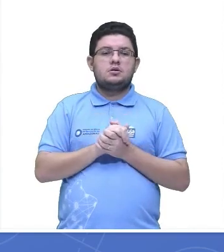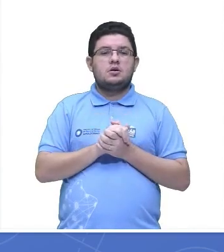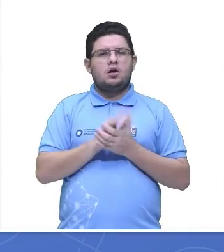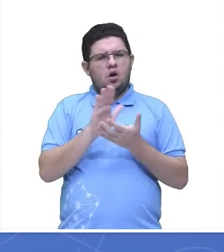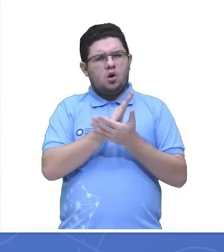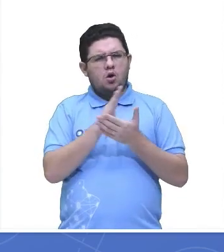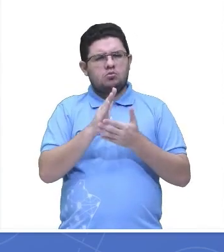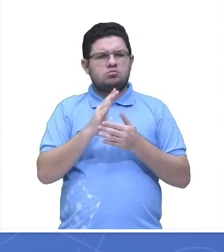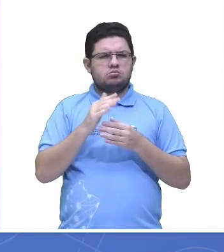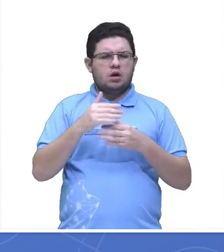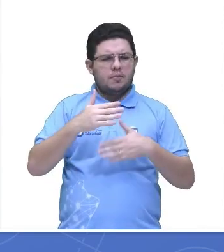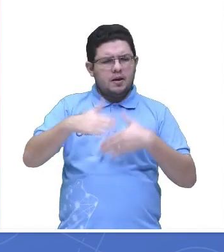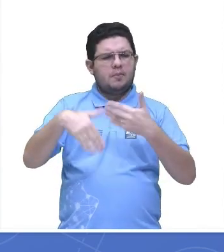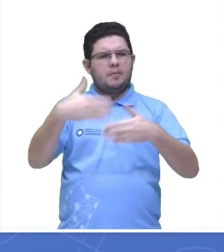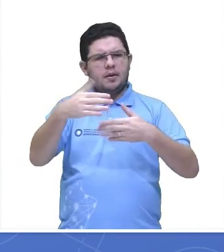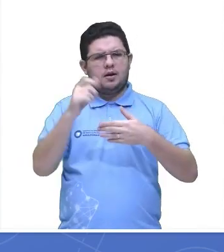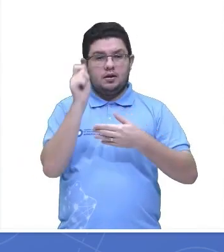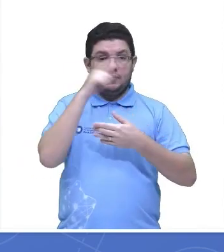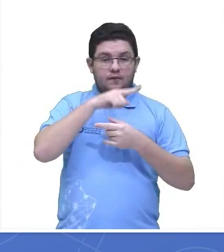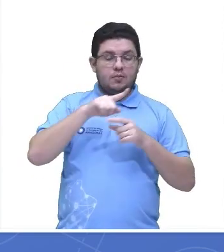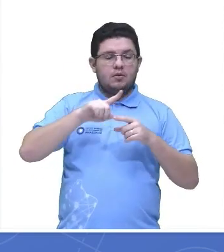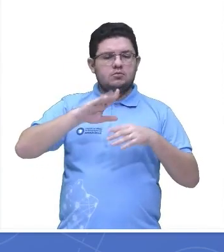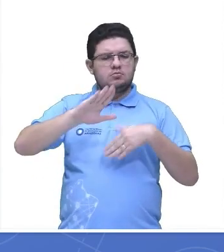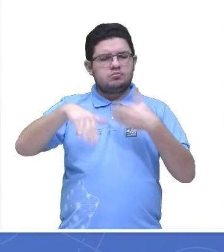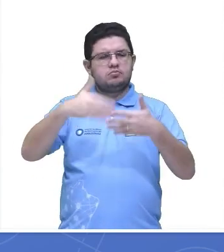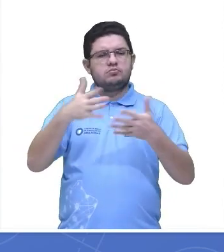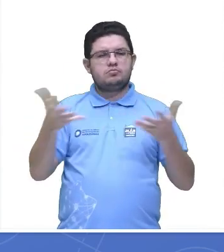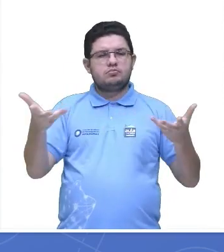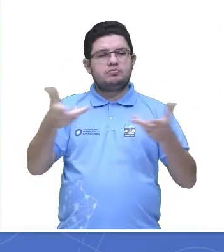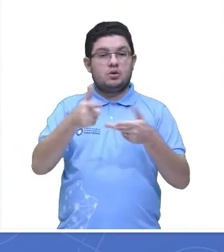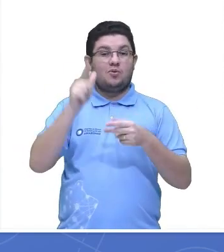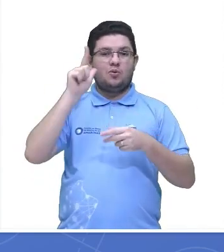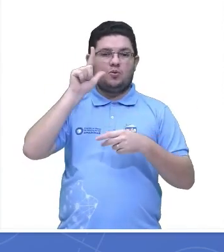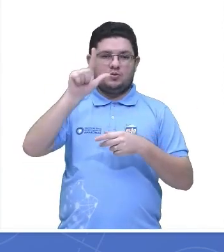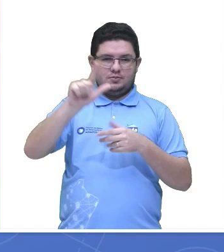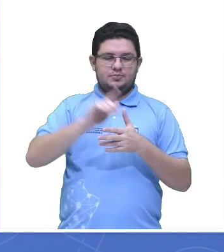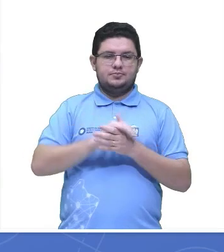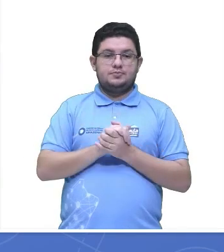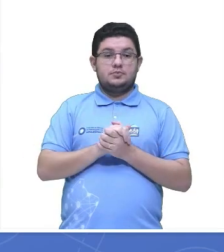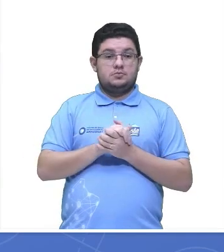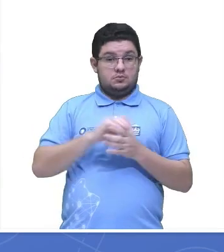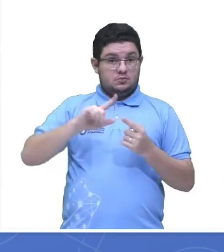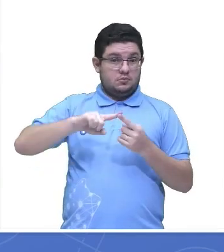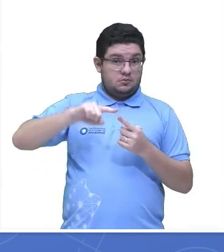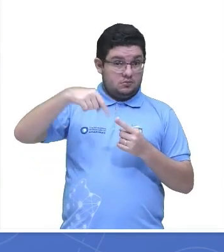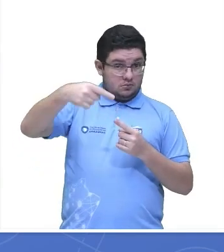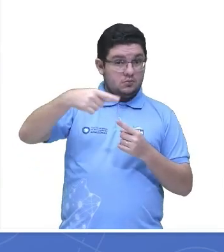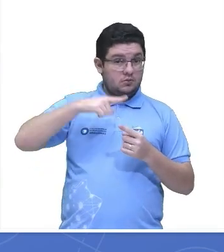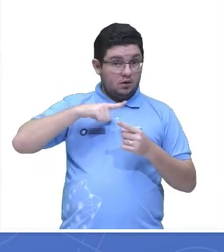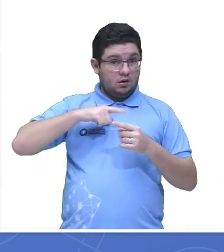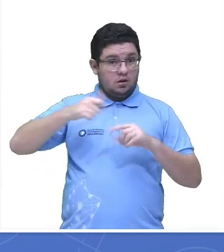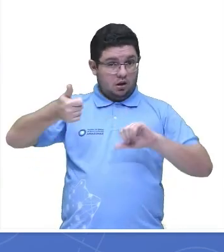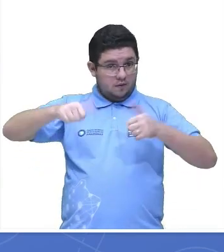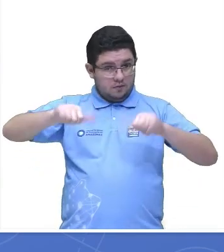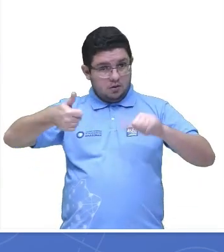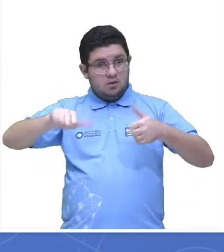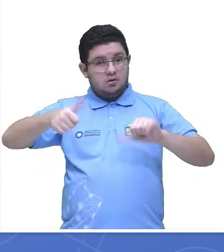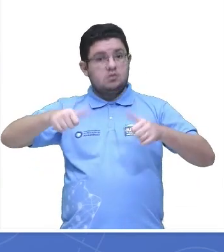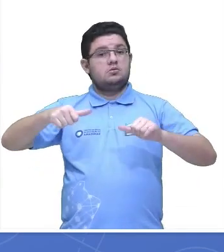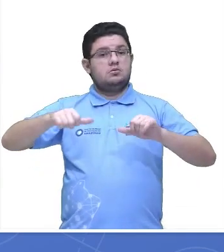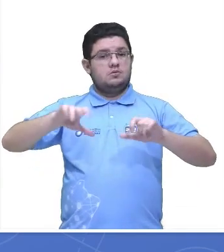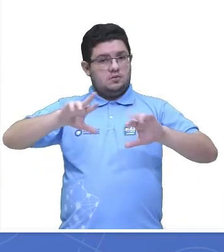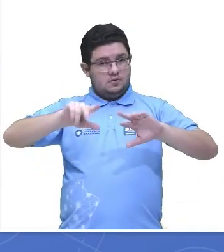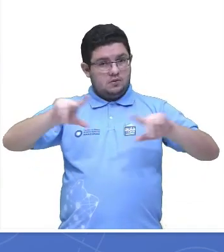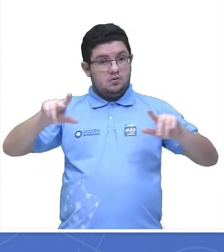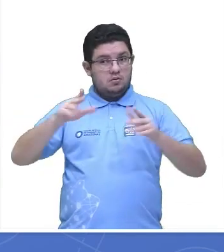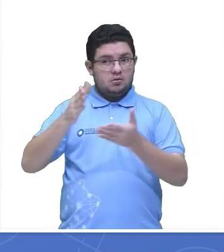difíceis, mas depois vocês vão melhorando com o tempo, tá? Lembrando que vocês terão avaliações aí no final do ano, né, para entrar aí